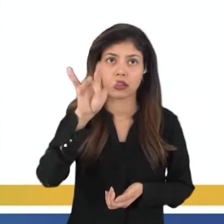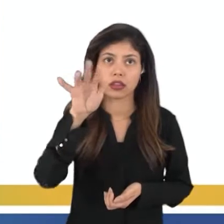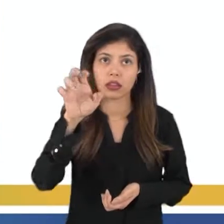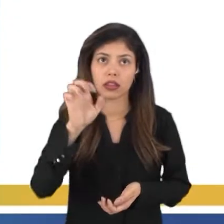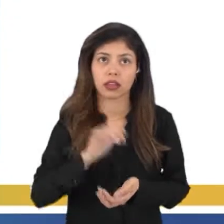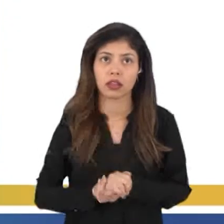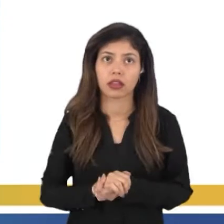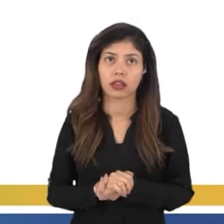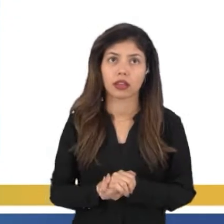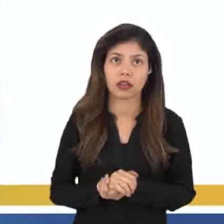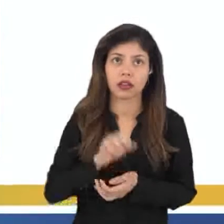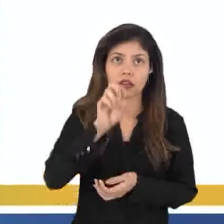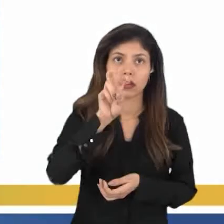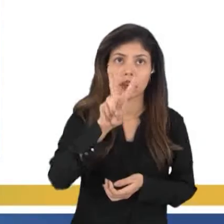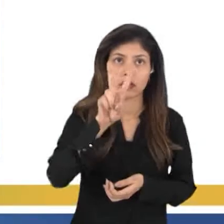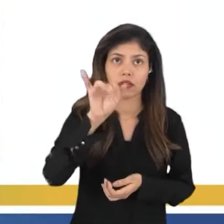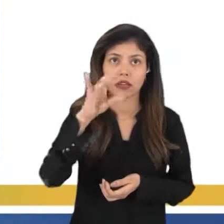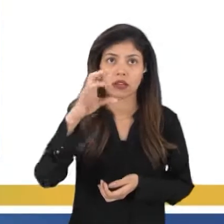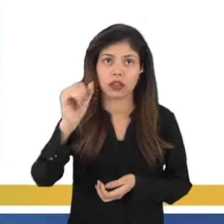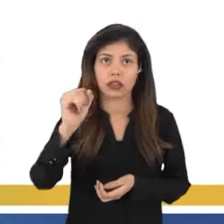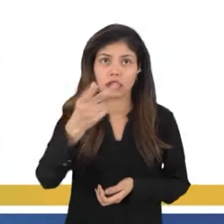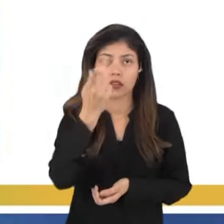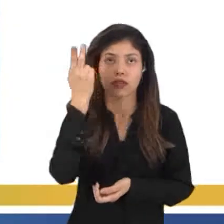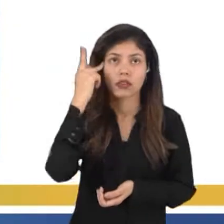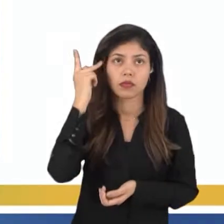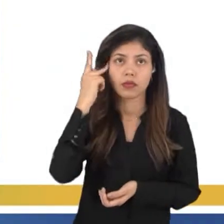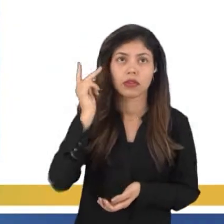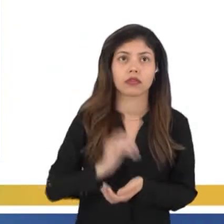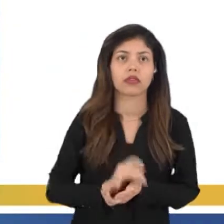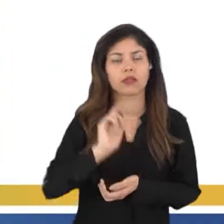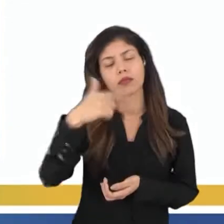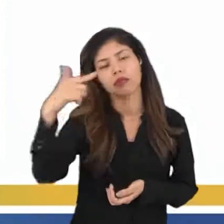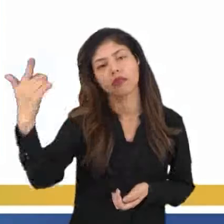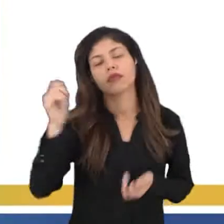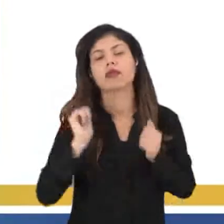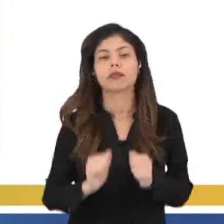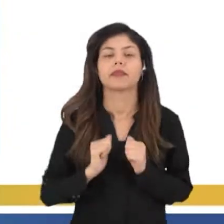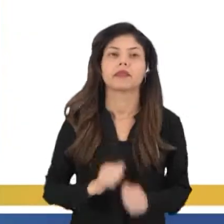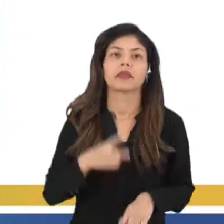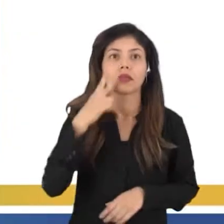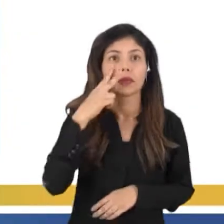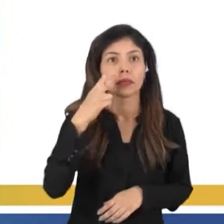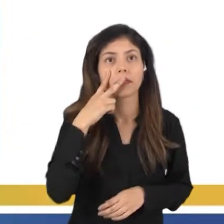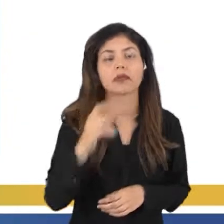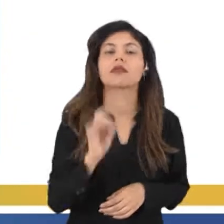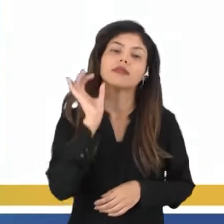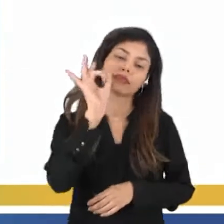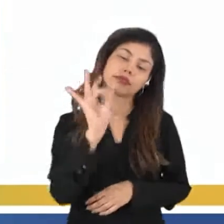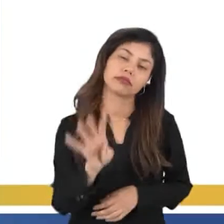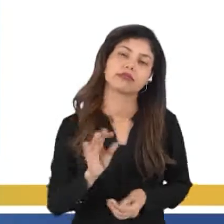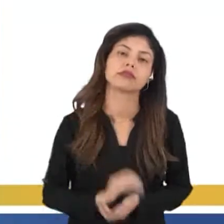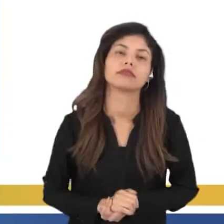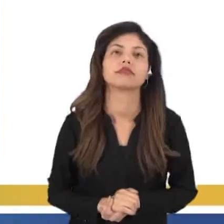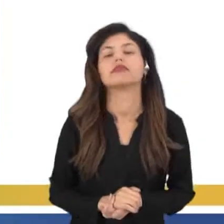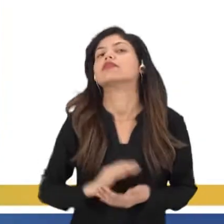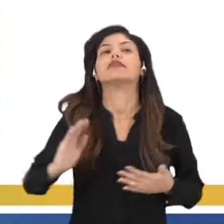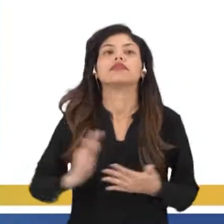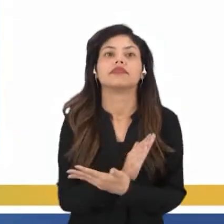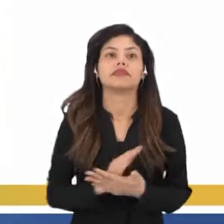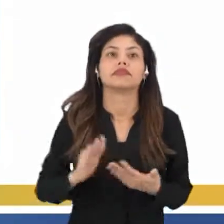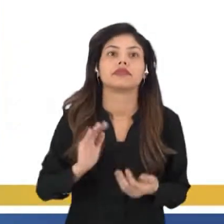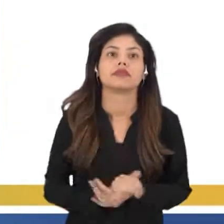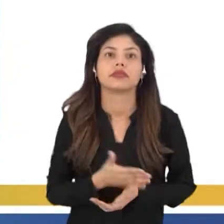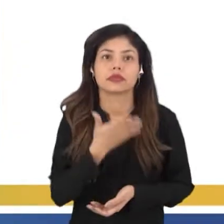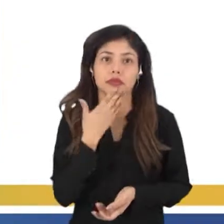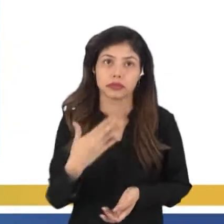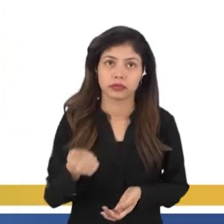em Vitória, Espírito Santo, Viracopos, Campinas, São Paulo e muitos outros que você pode depois olhar com detalhe. Aí são aqueles que